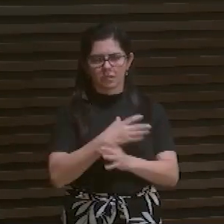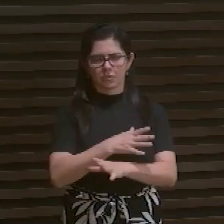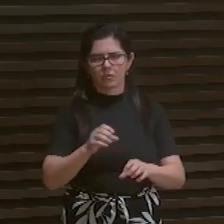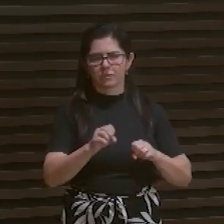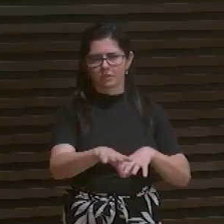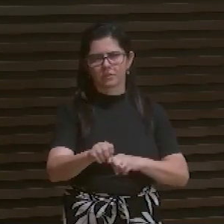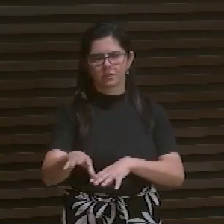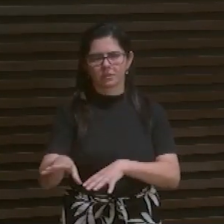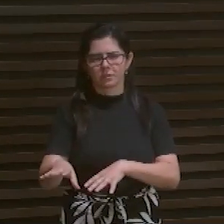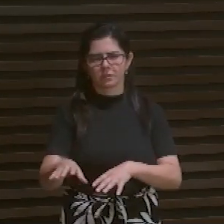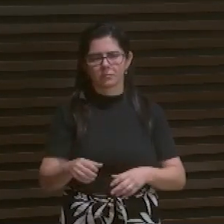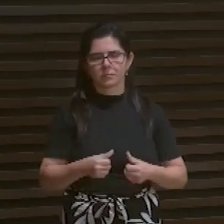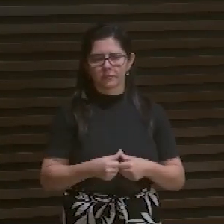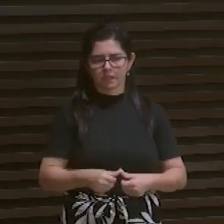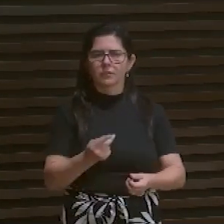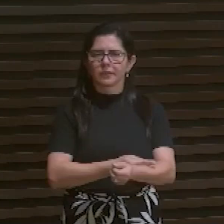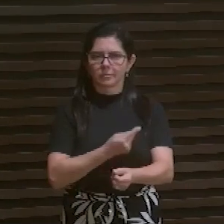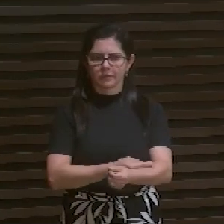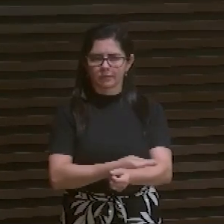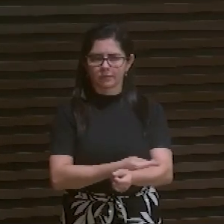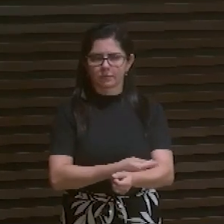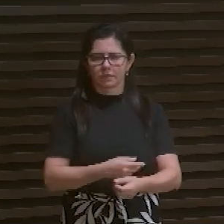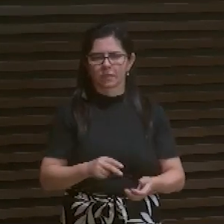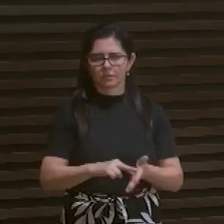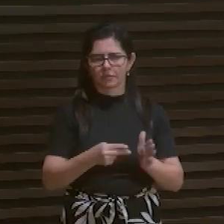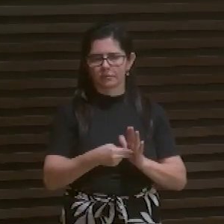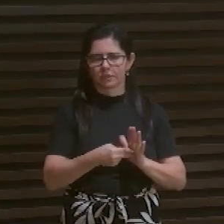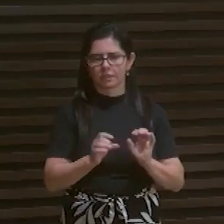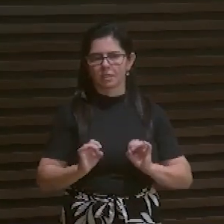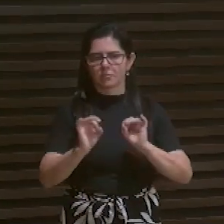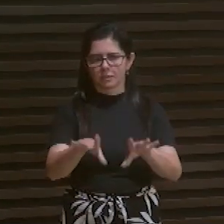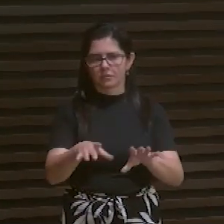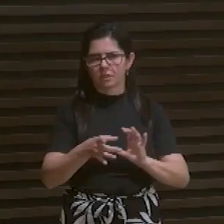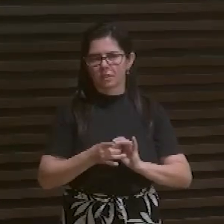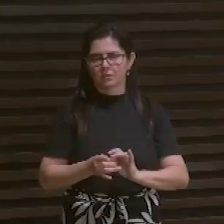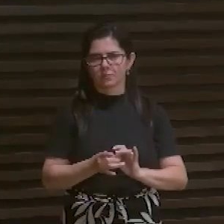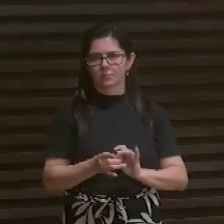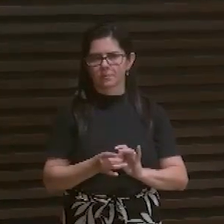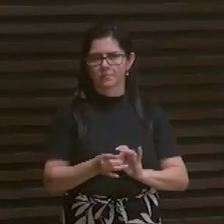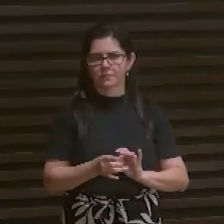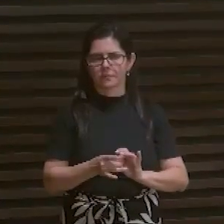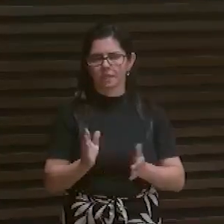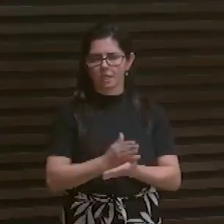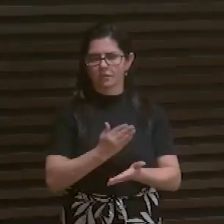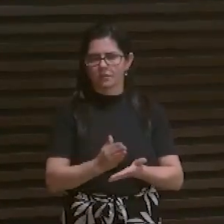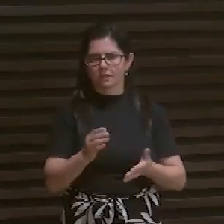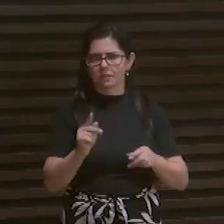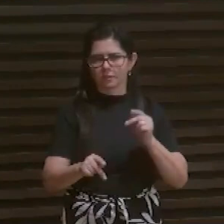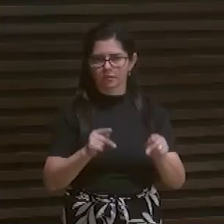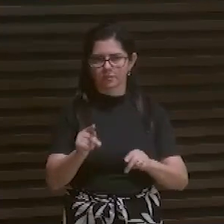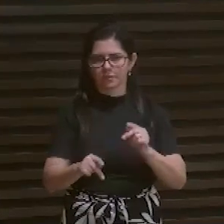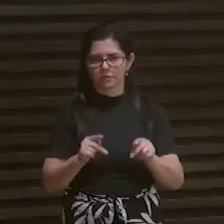isso é eu abandonar a unidade, porque com isso eu divido a igreja completamente, né? E eu começo a buscar ventos de